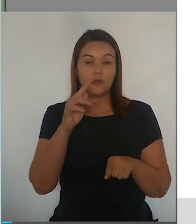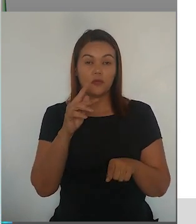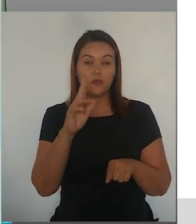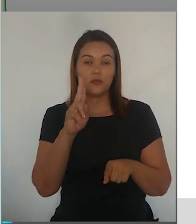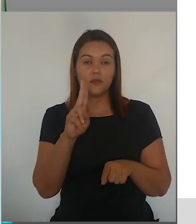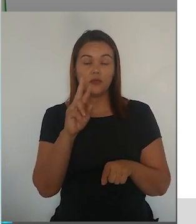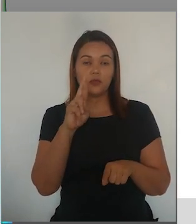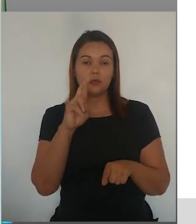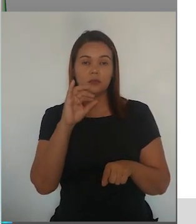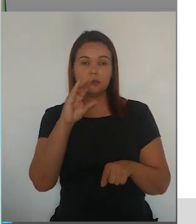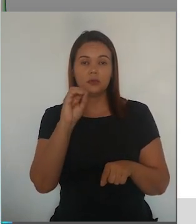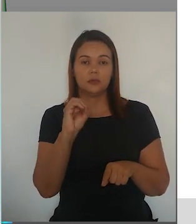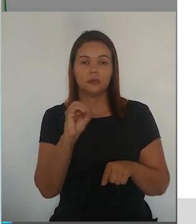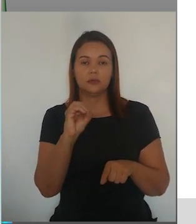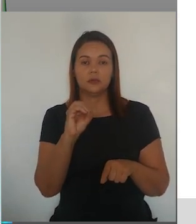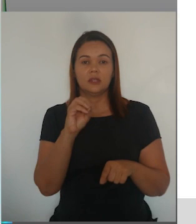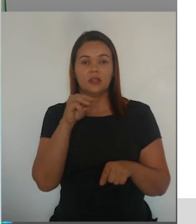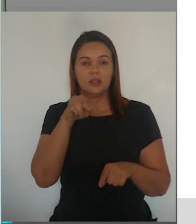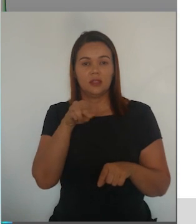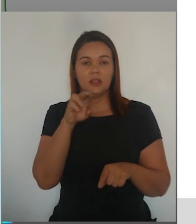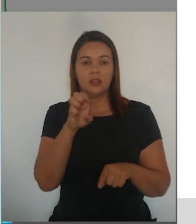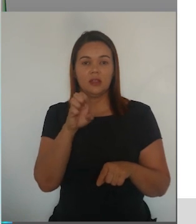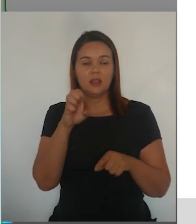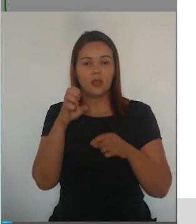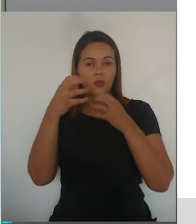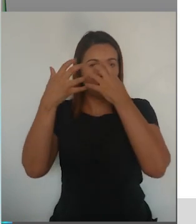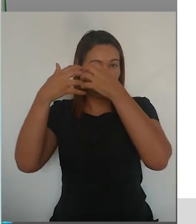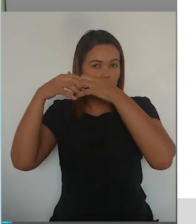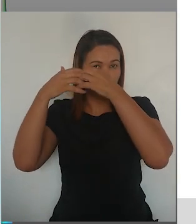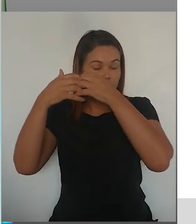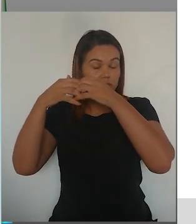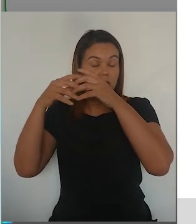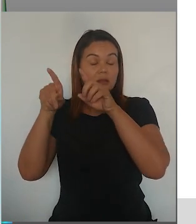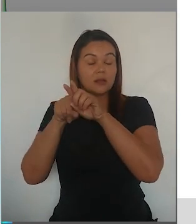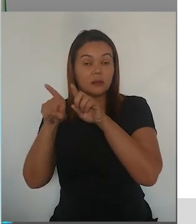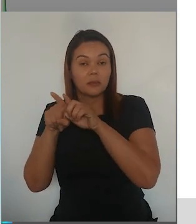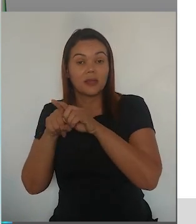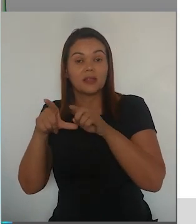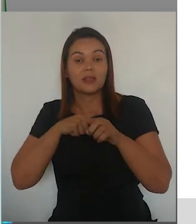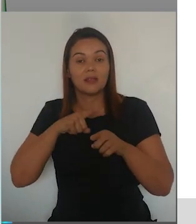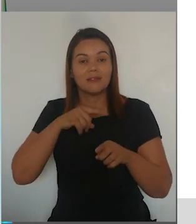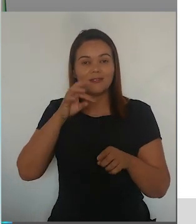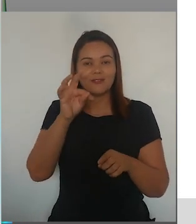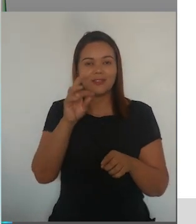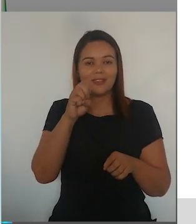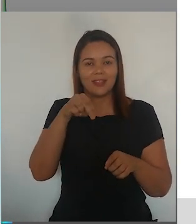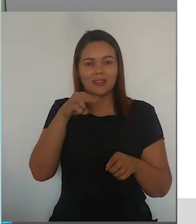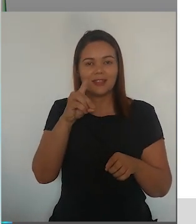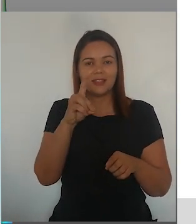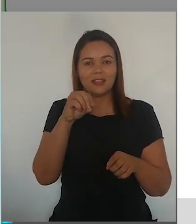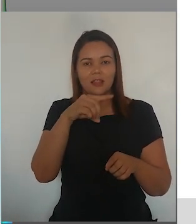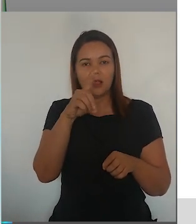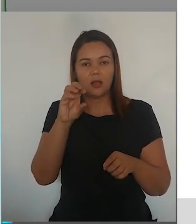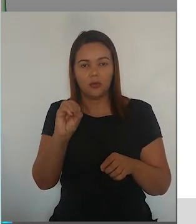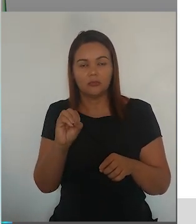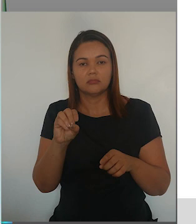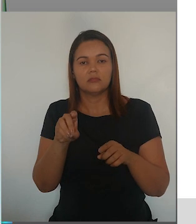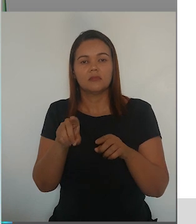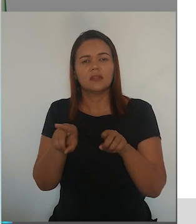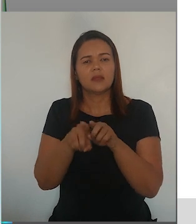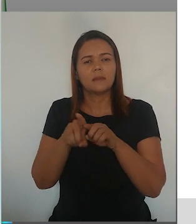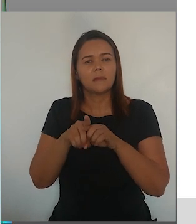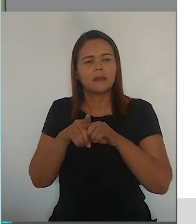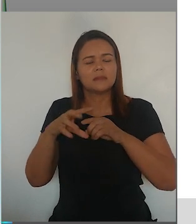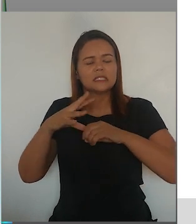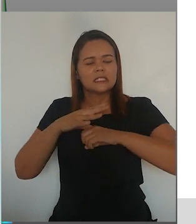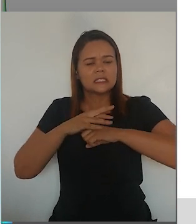relaxamento muscular. Os fusos neurotendíneos também são órgãos sensitivos,